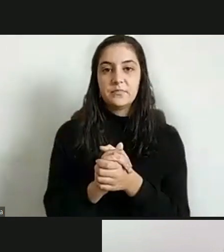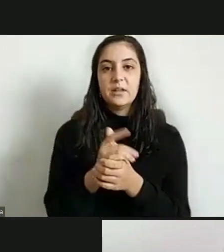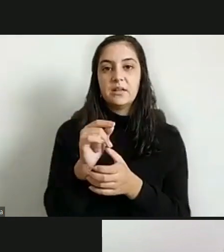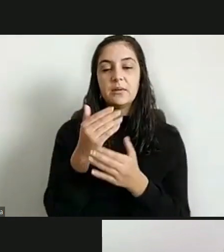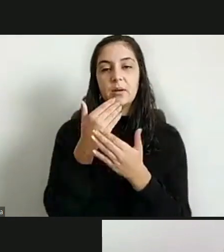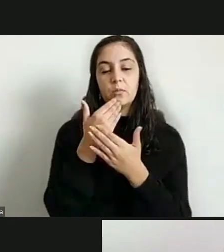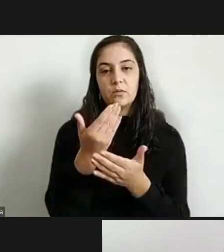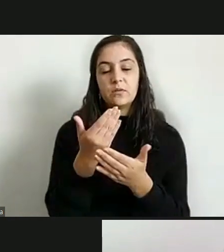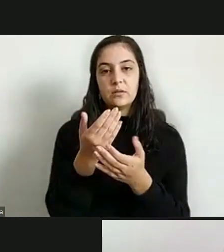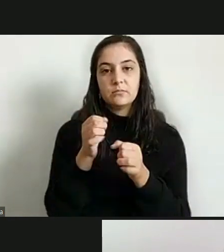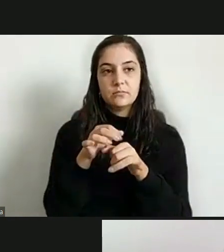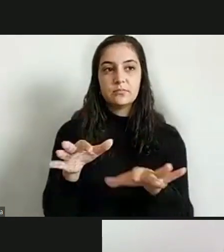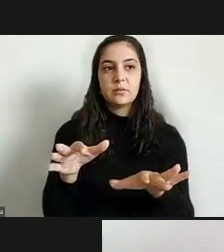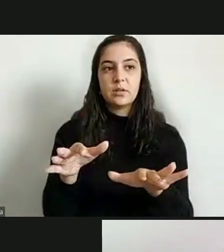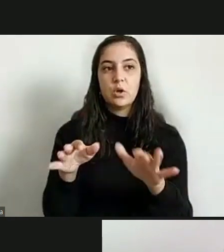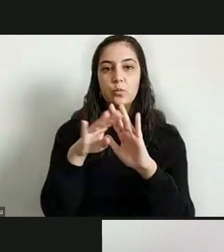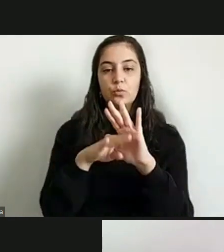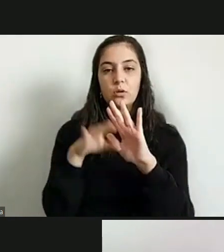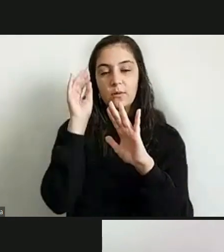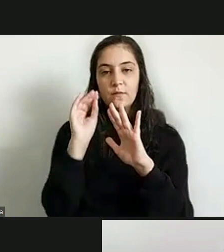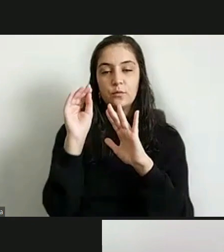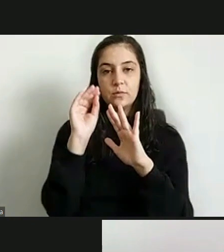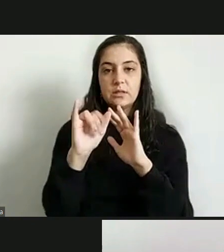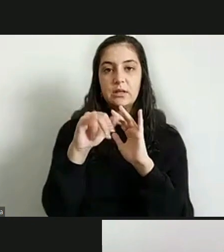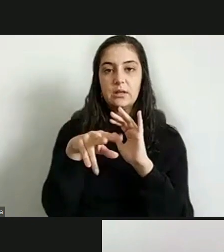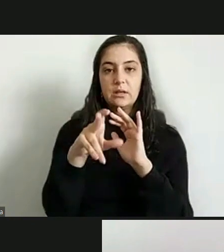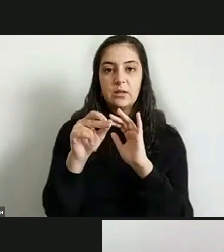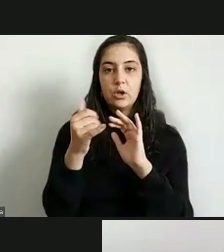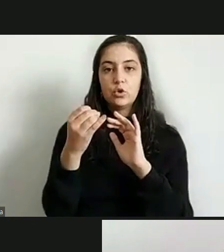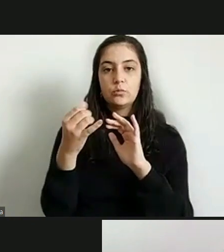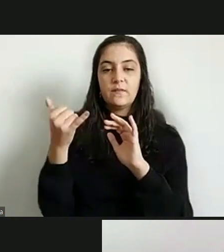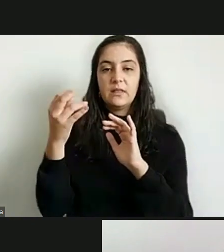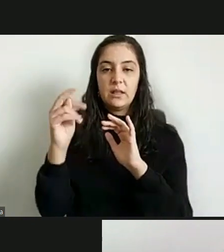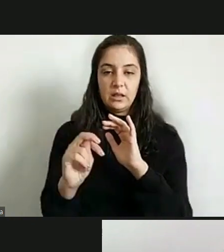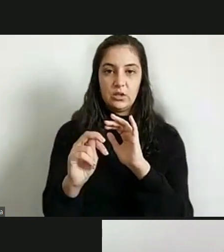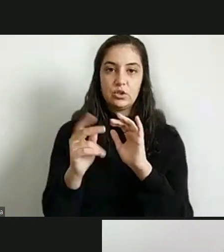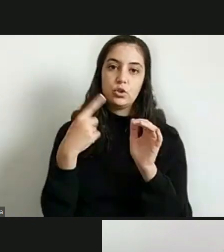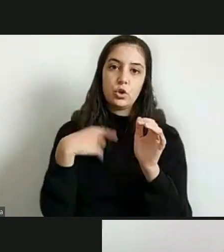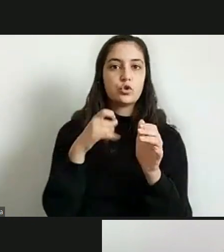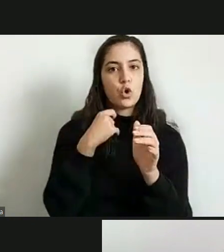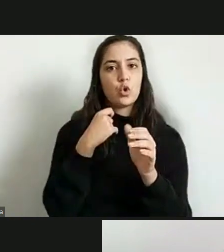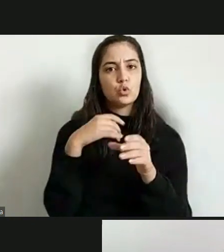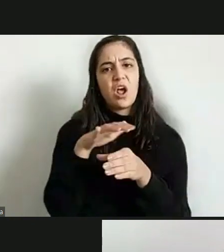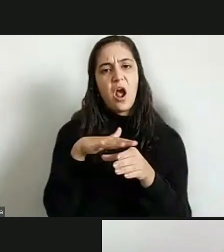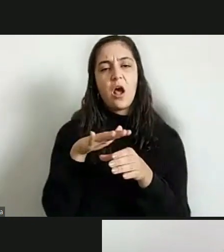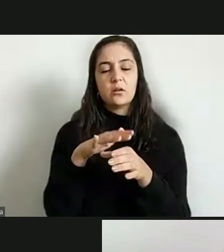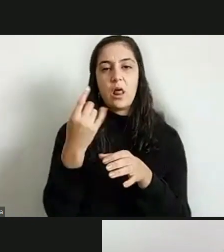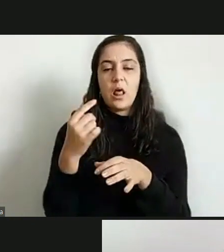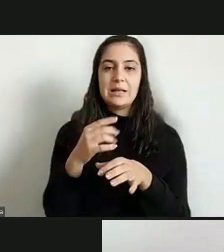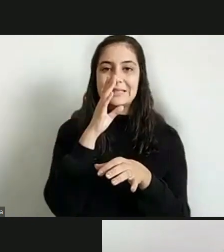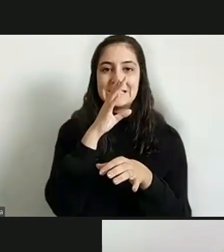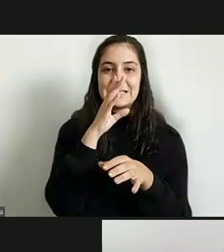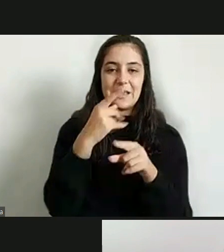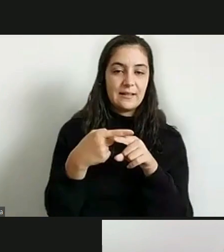para partilhar que no nosso programa de formação do INA para 2023 teremos alguns cursos nesta área, para quem se interessa e